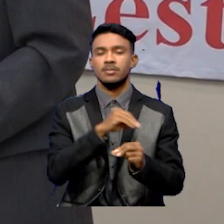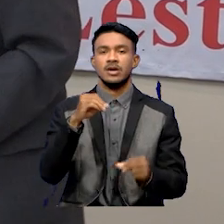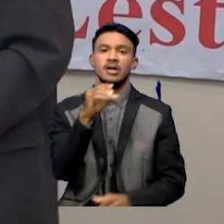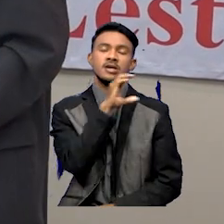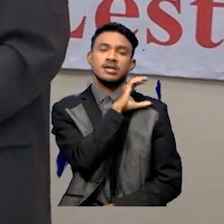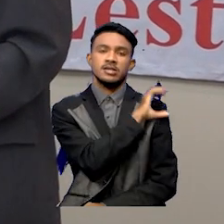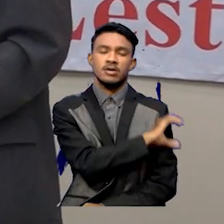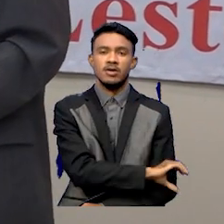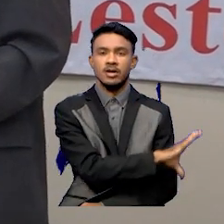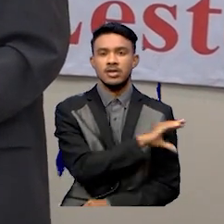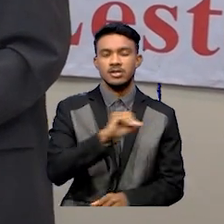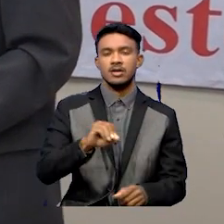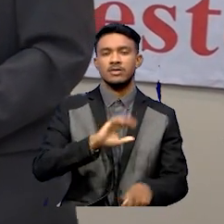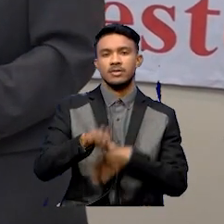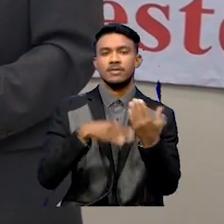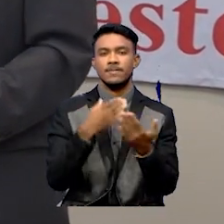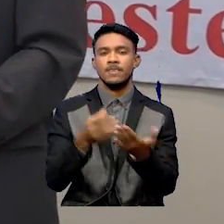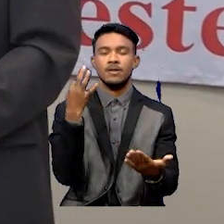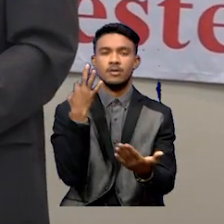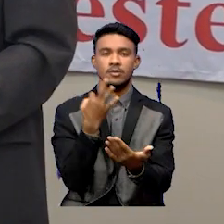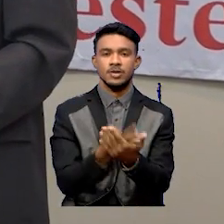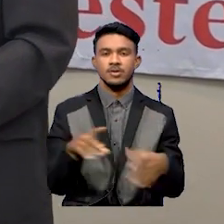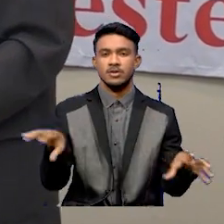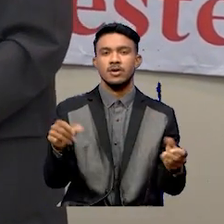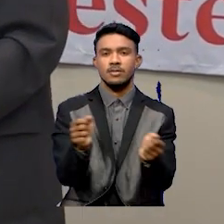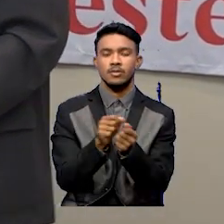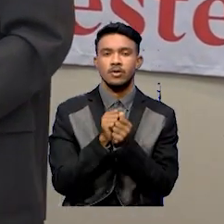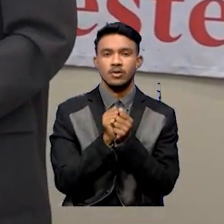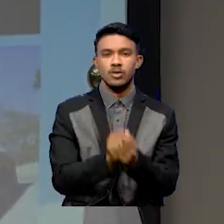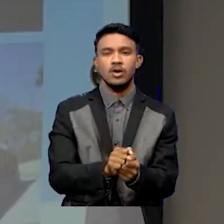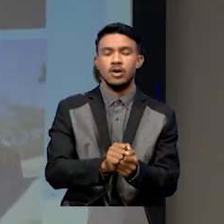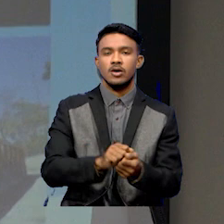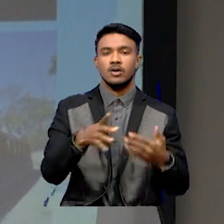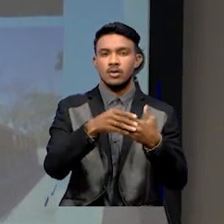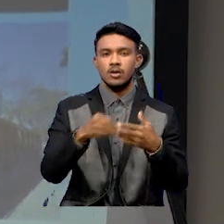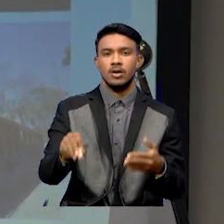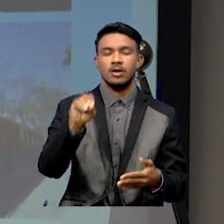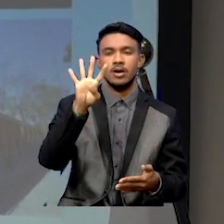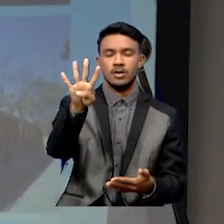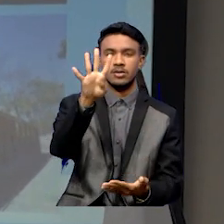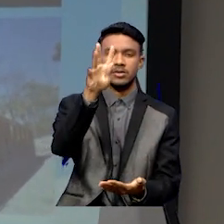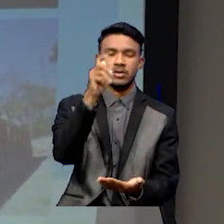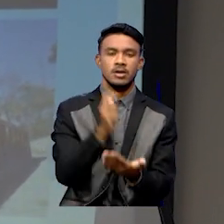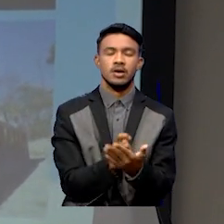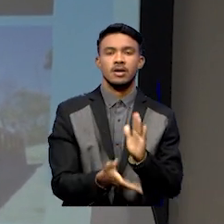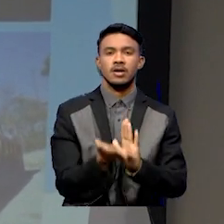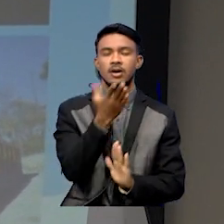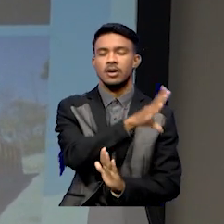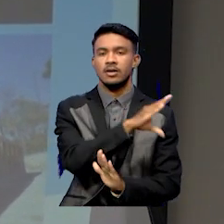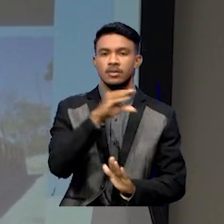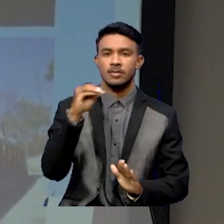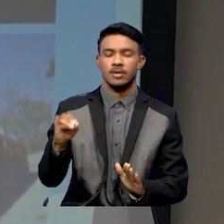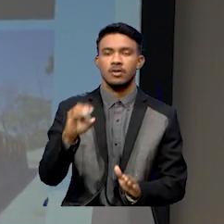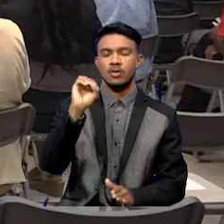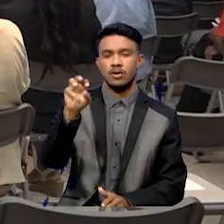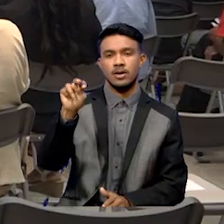nível base. Orçamento nebe gasta para projeto Hirakne, amutuk dólar americano rihun atus hatresin, no se implementa usi ONG lokal tolo